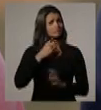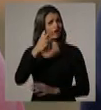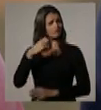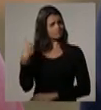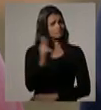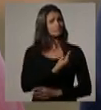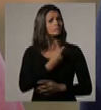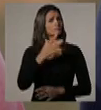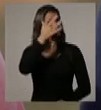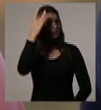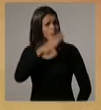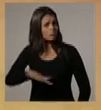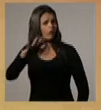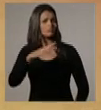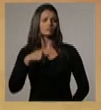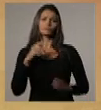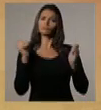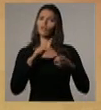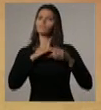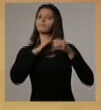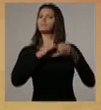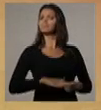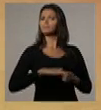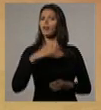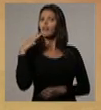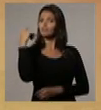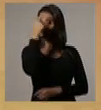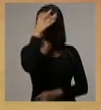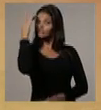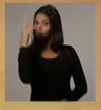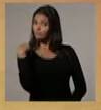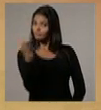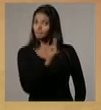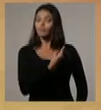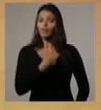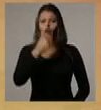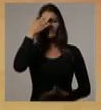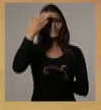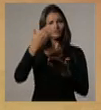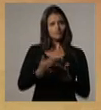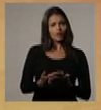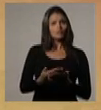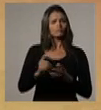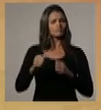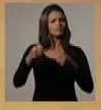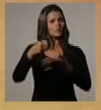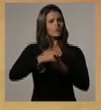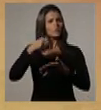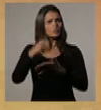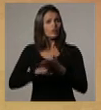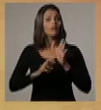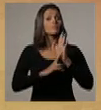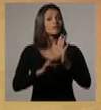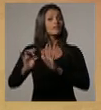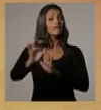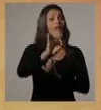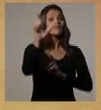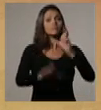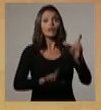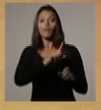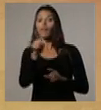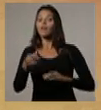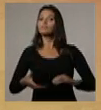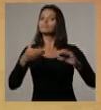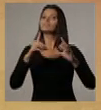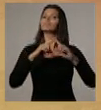voz voz do povo e não dá para decepcionar Nossa gente ser do Povo só me faz acreditar que eu tenho que representar cada um de vocês em